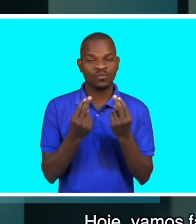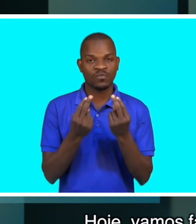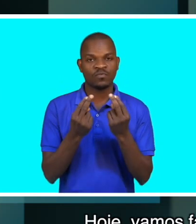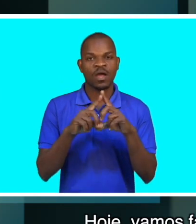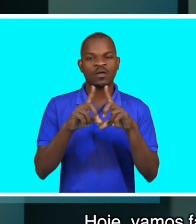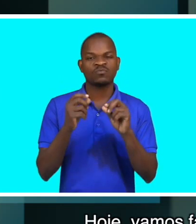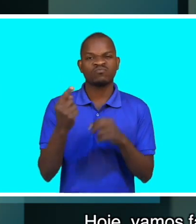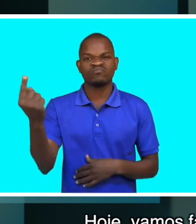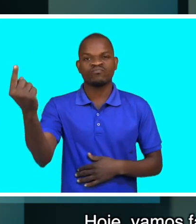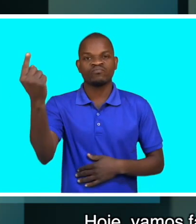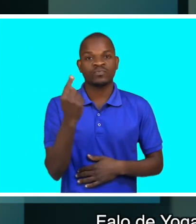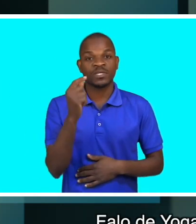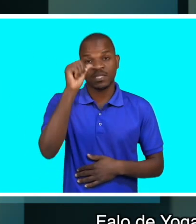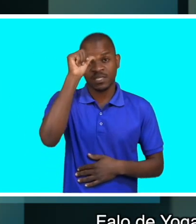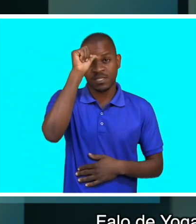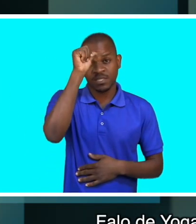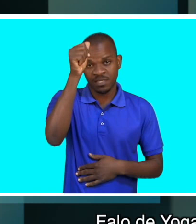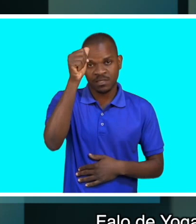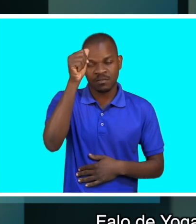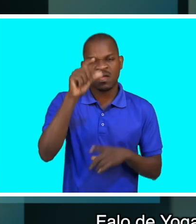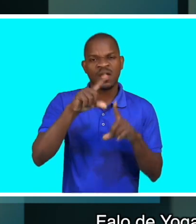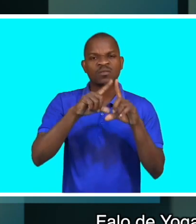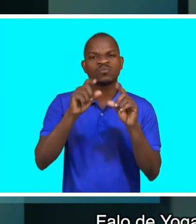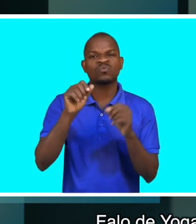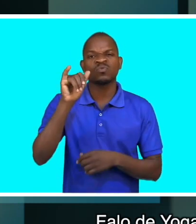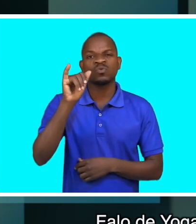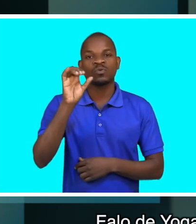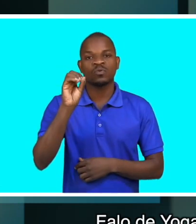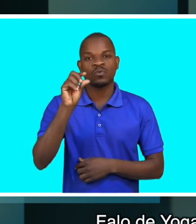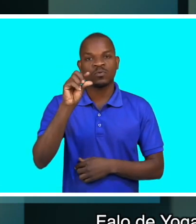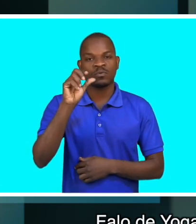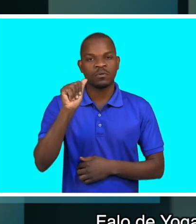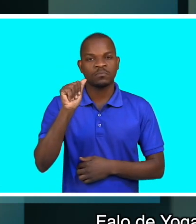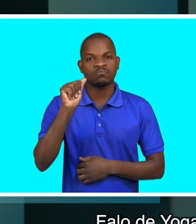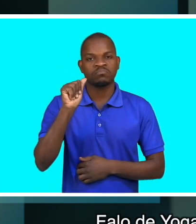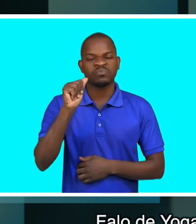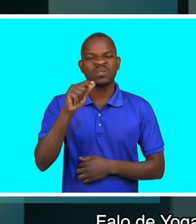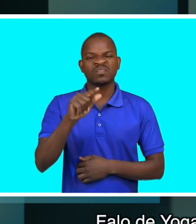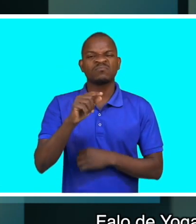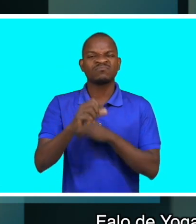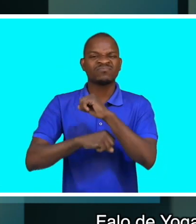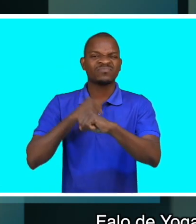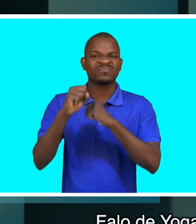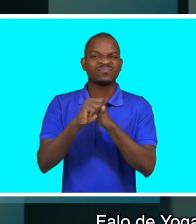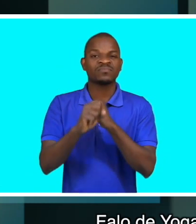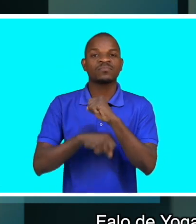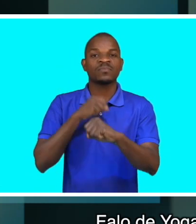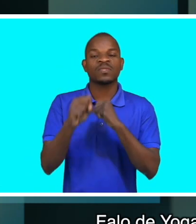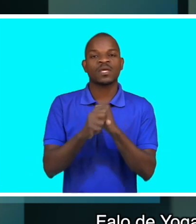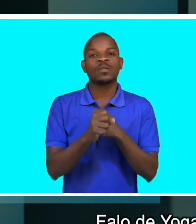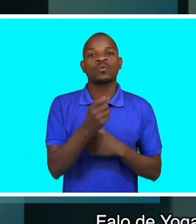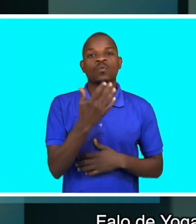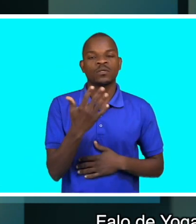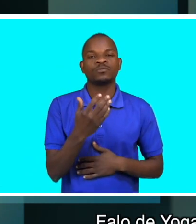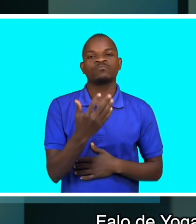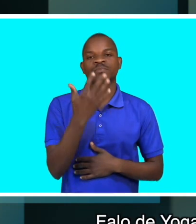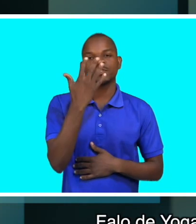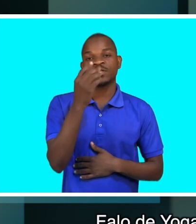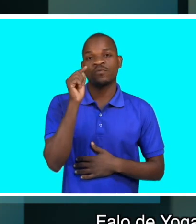originária da Índia Falo de yoga Que há mais de 5 mil anos